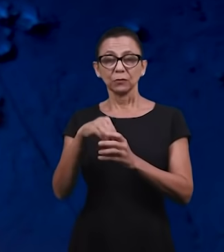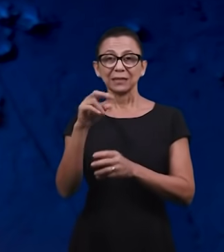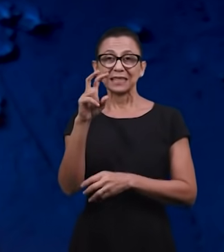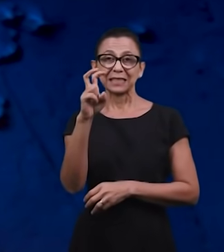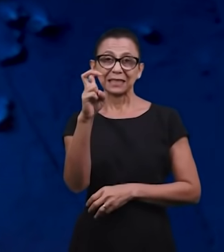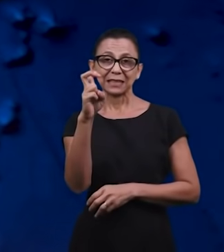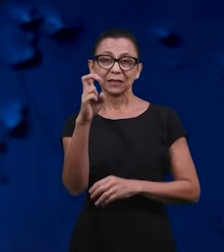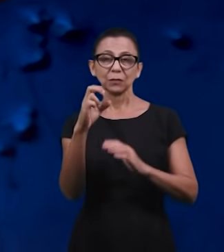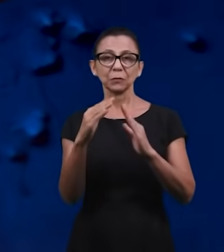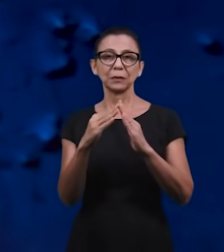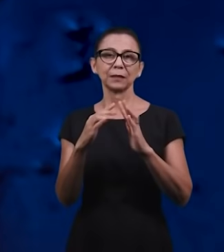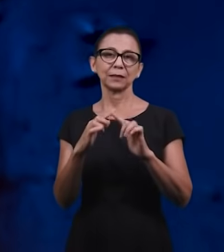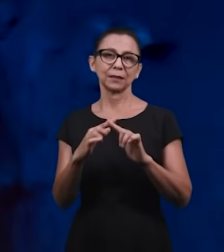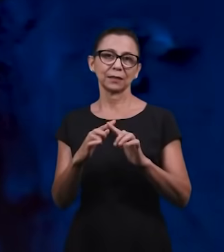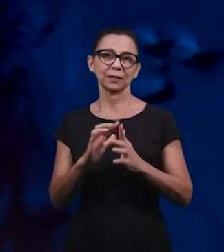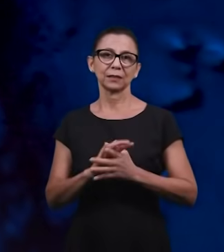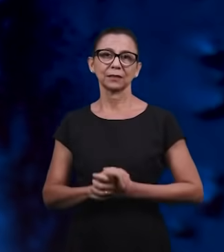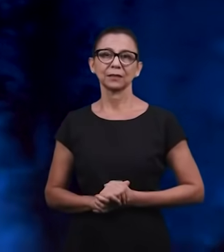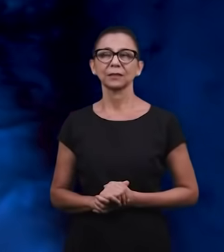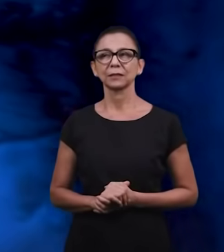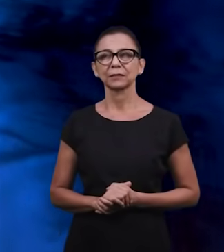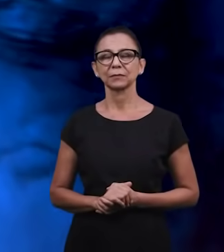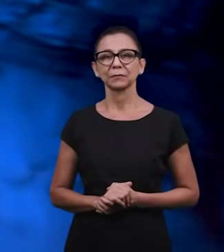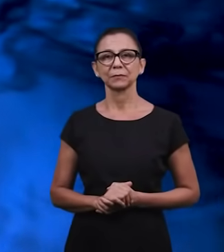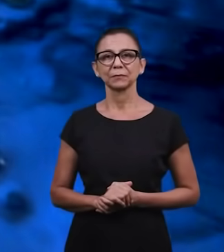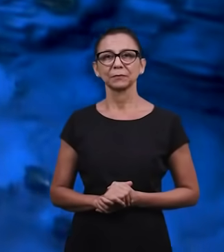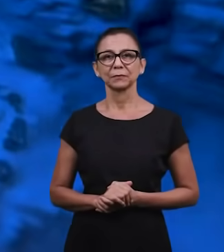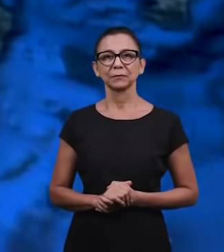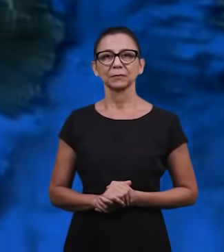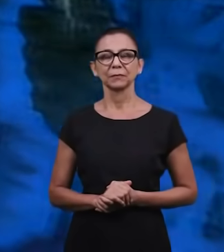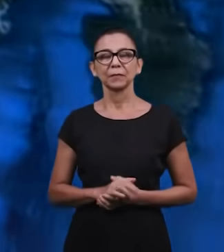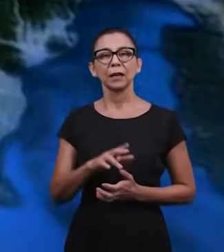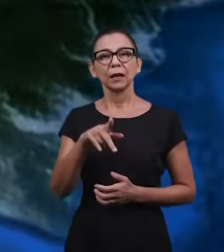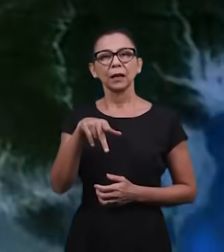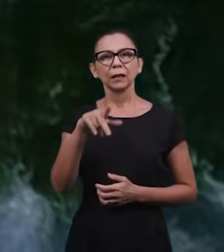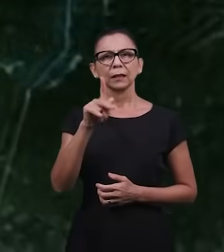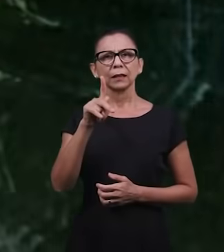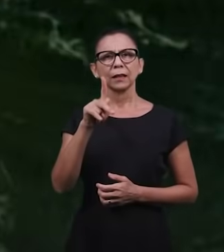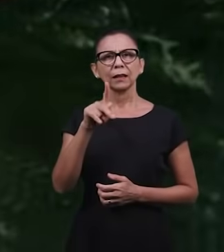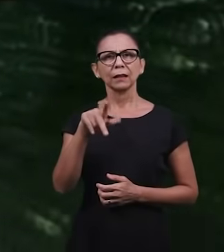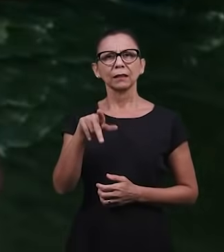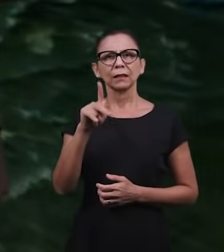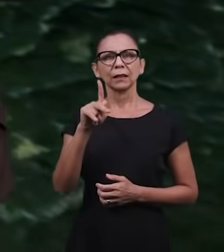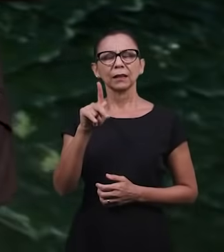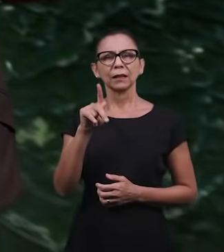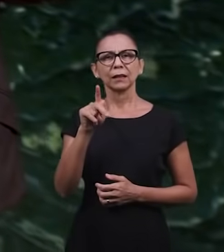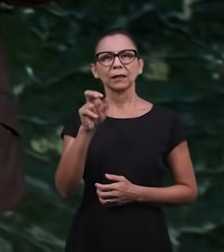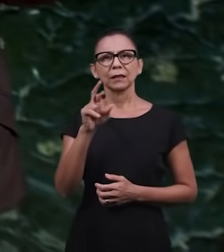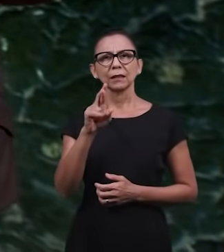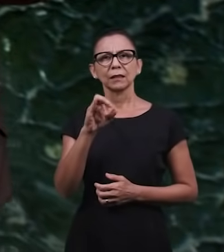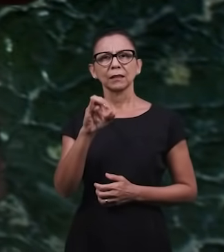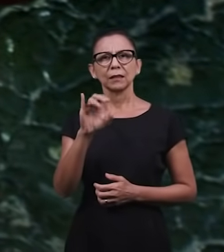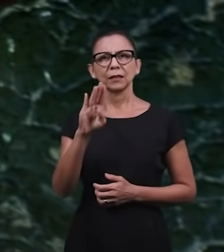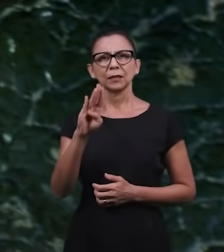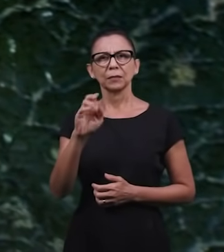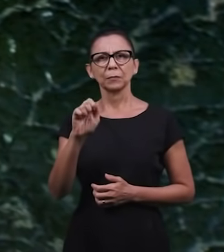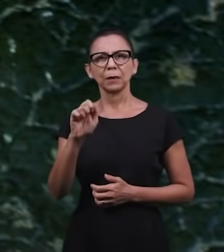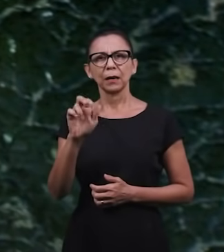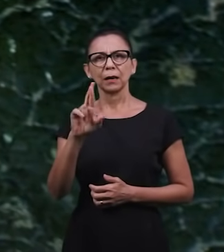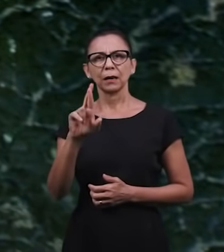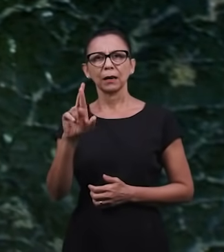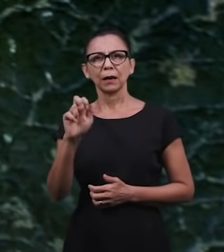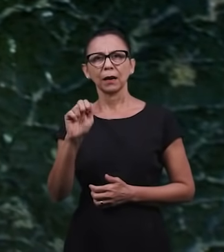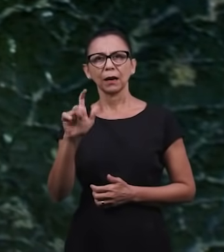igrejas ali no Japão, que é a igreja de Kakamigahara. Kakamigahara é uma cidade que fica